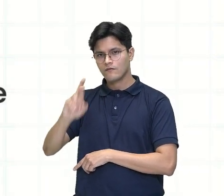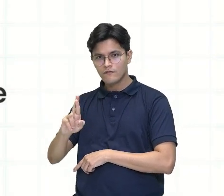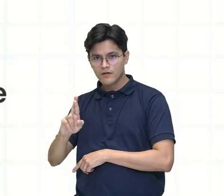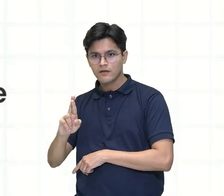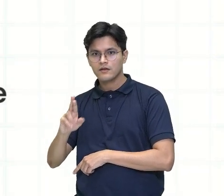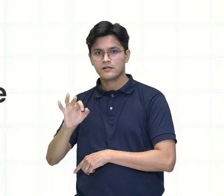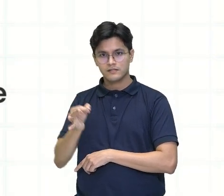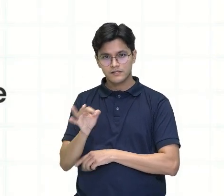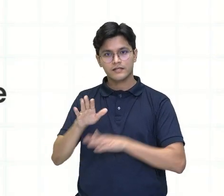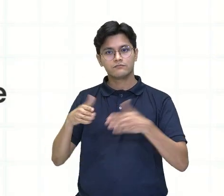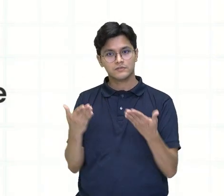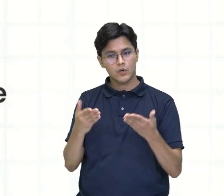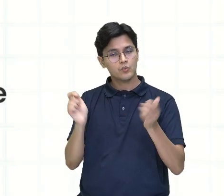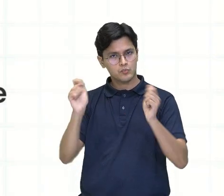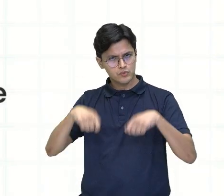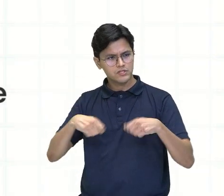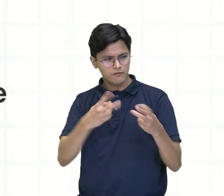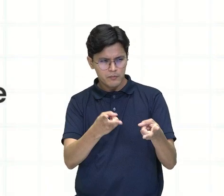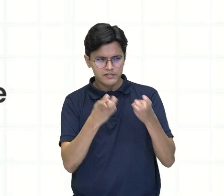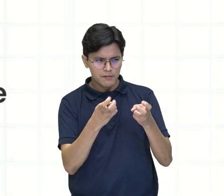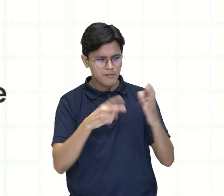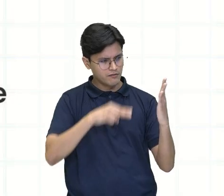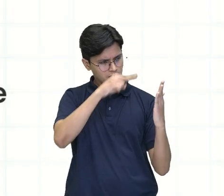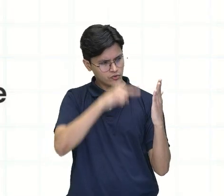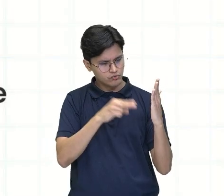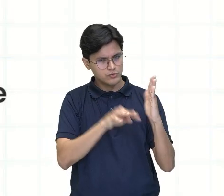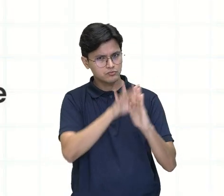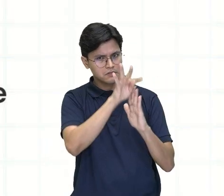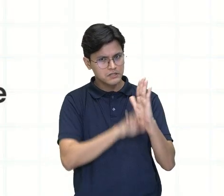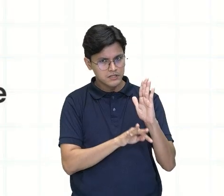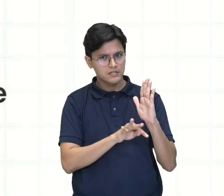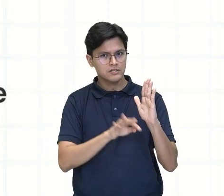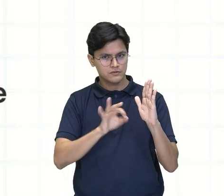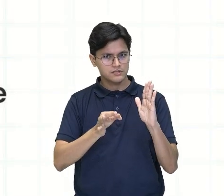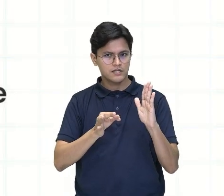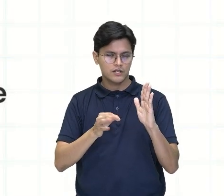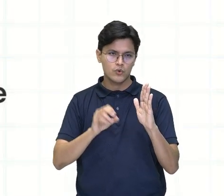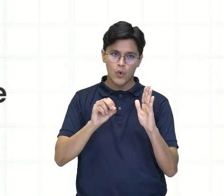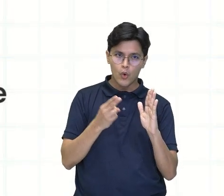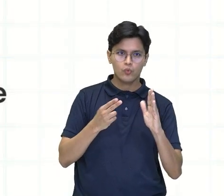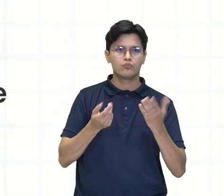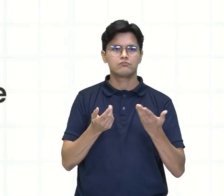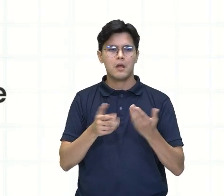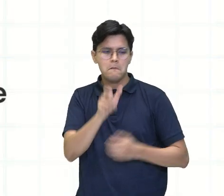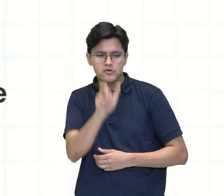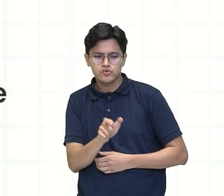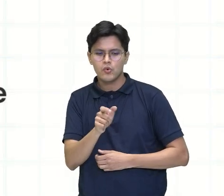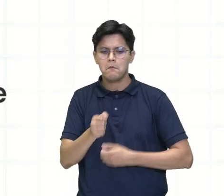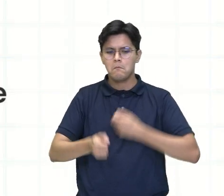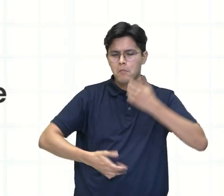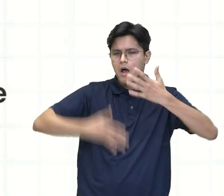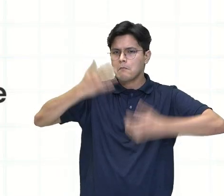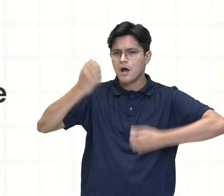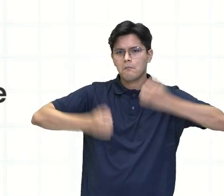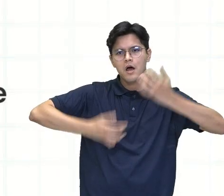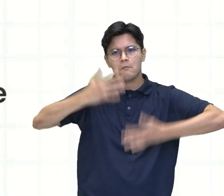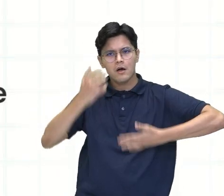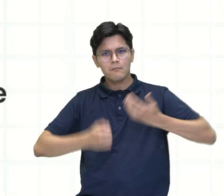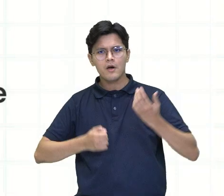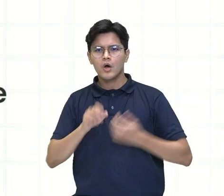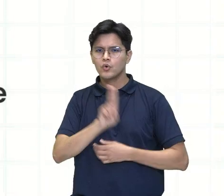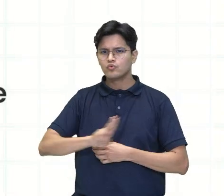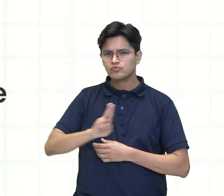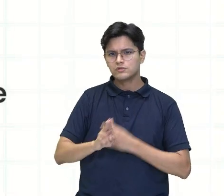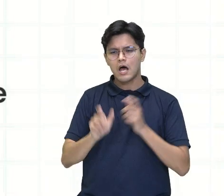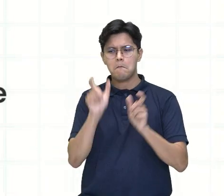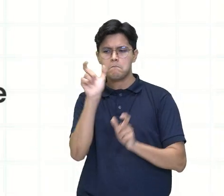inteiramente assumido pelo locutor. Então, através do advérbio, né, um desses modalizadores, talvez, sem